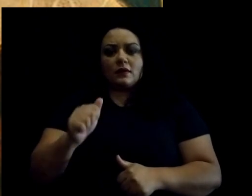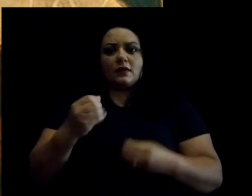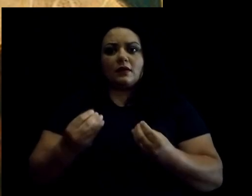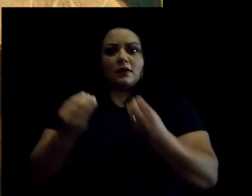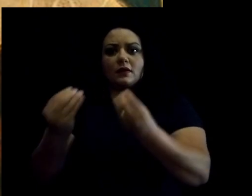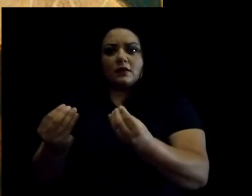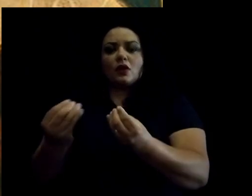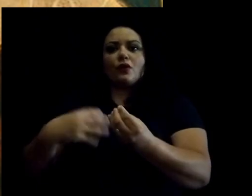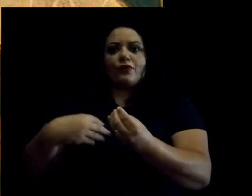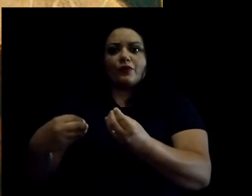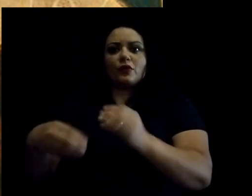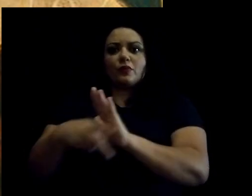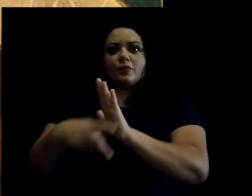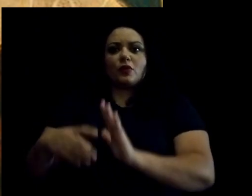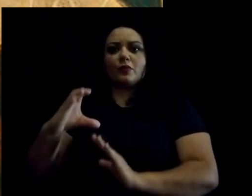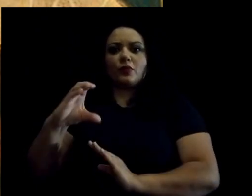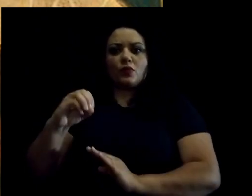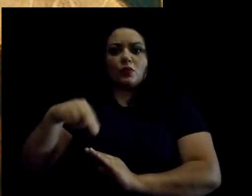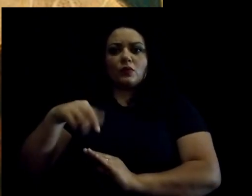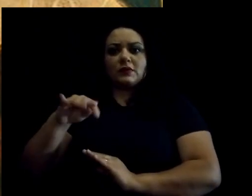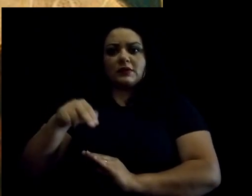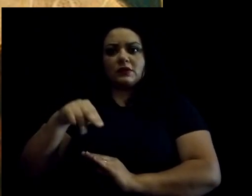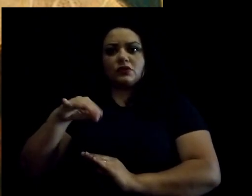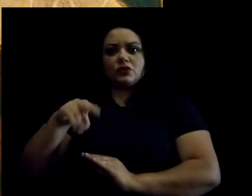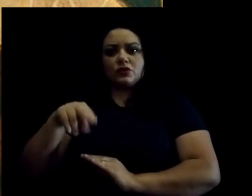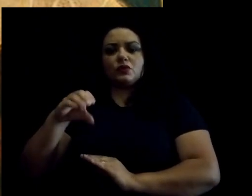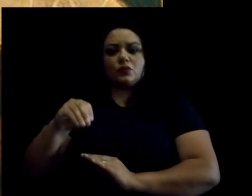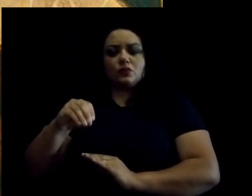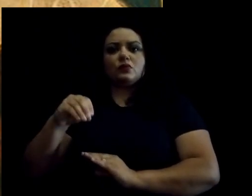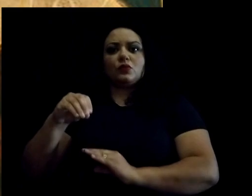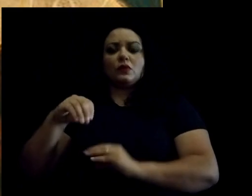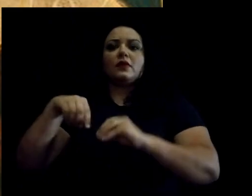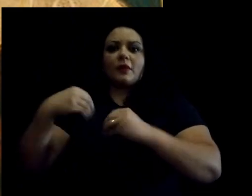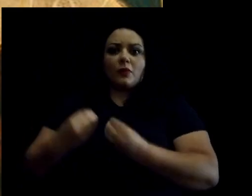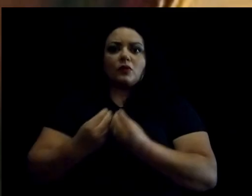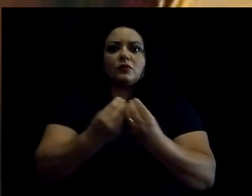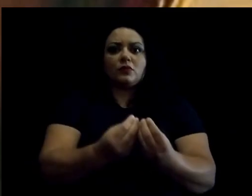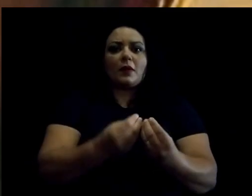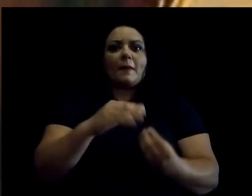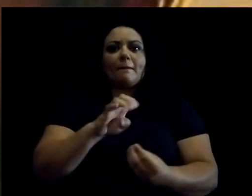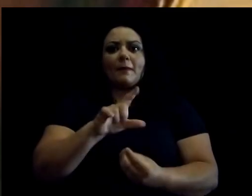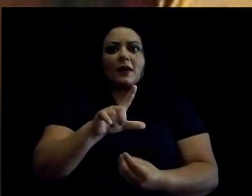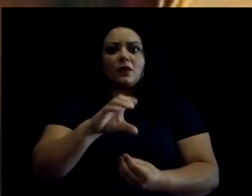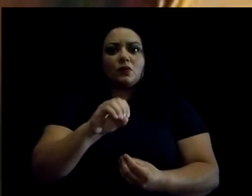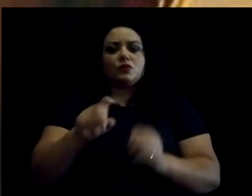Constantinopla, entregando a seu filho Constantino o Grande. De Constantinopla, a imagem seguiu para